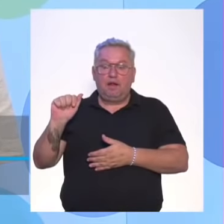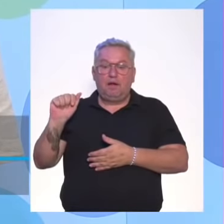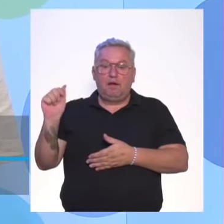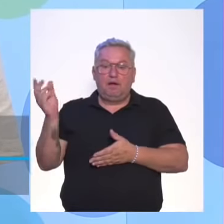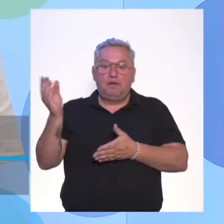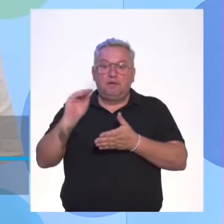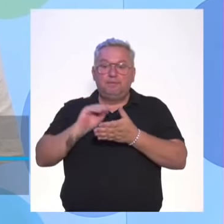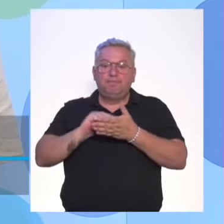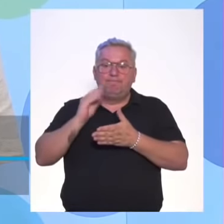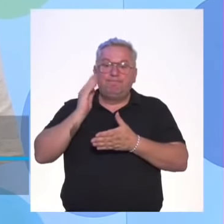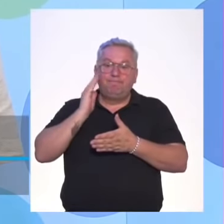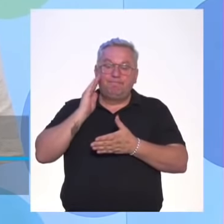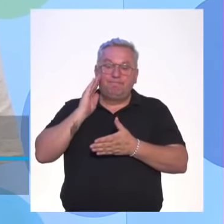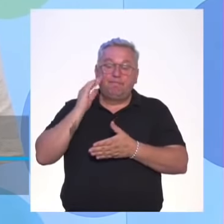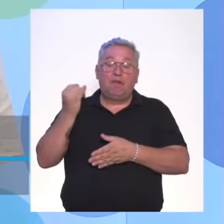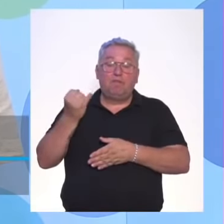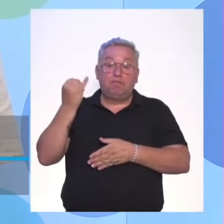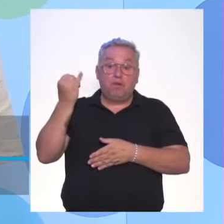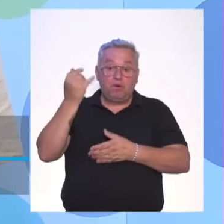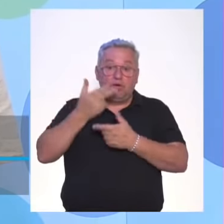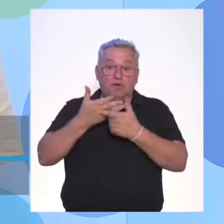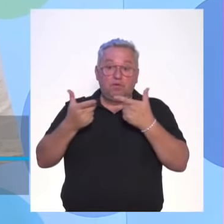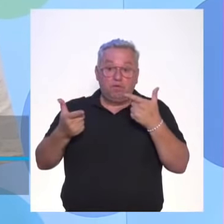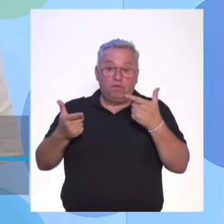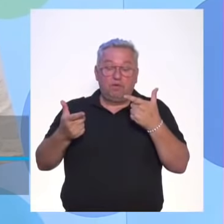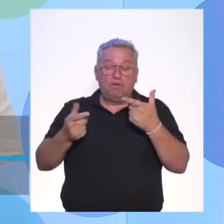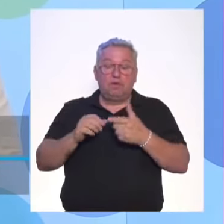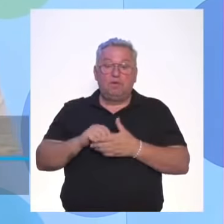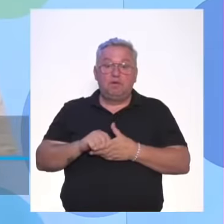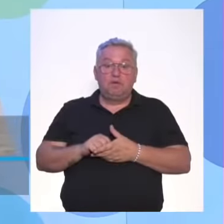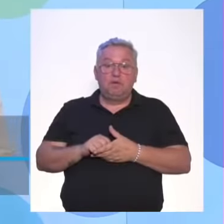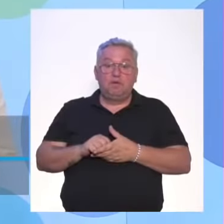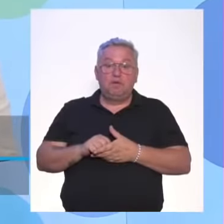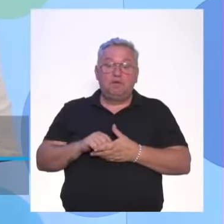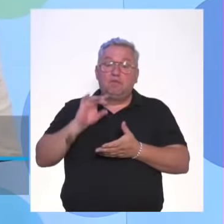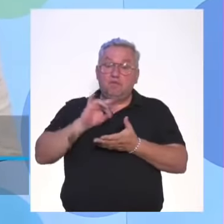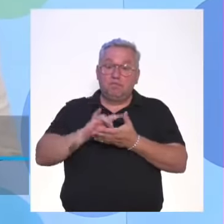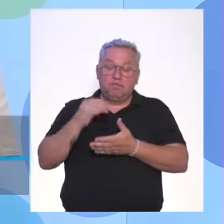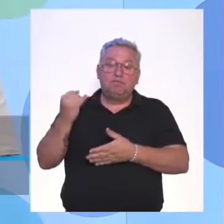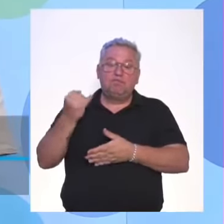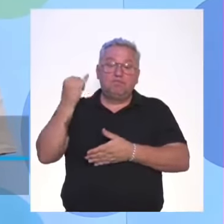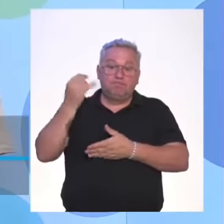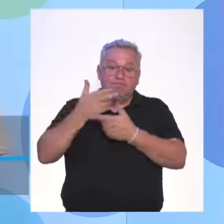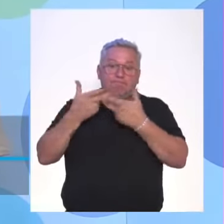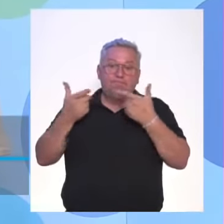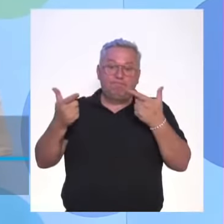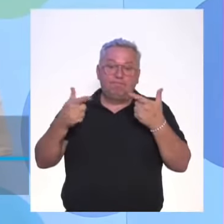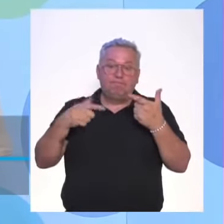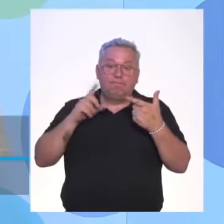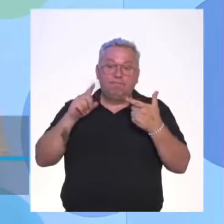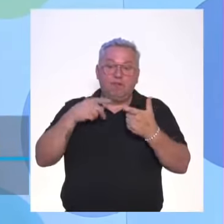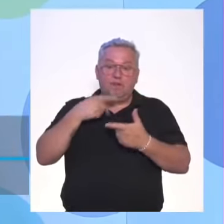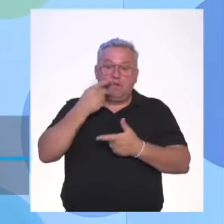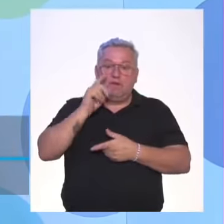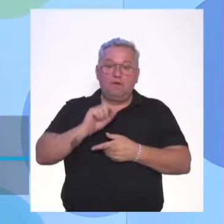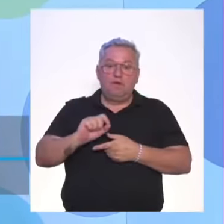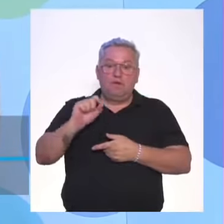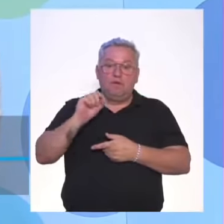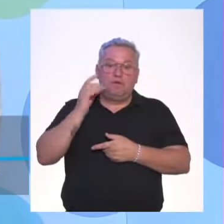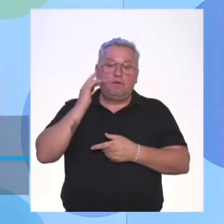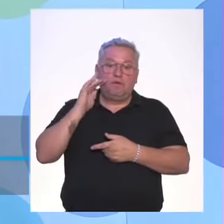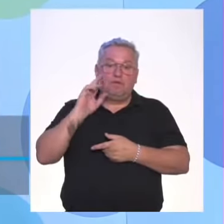é saber o verdadeiro valor das coisas no primeiro né o verdadeiro valor das coisas é importante citar nessa primeira frase